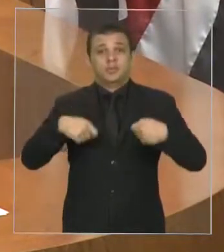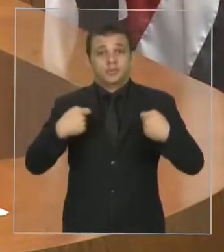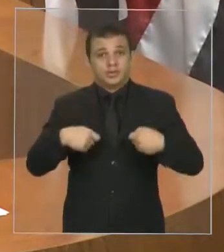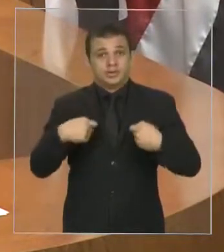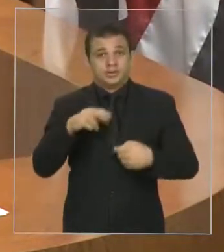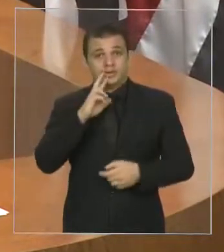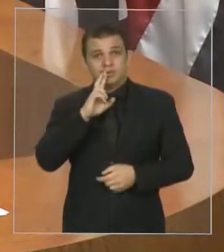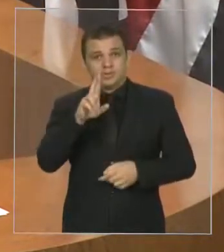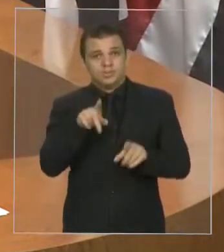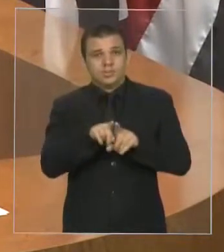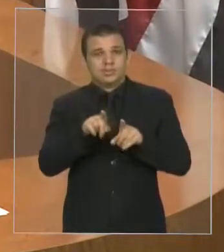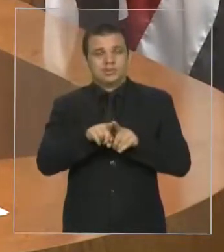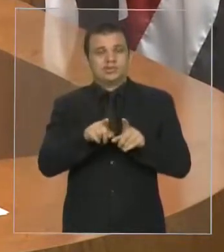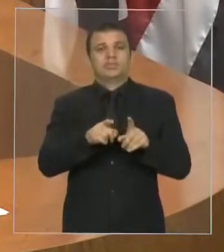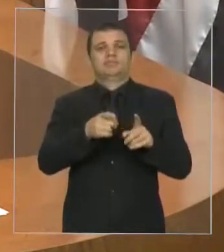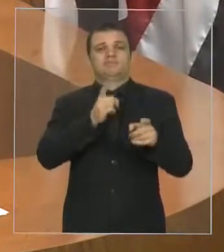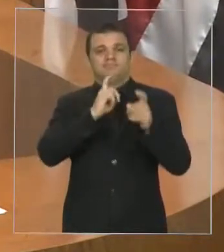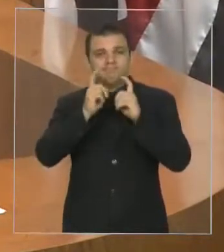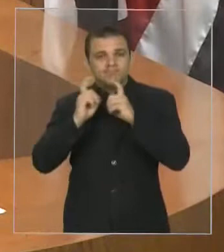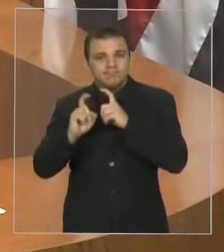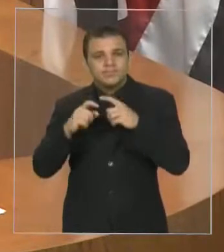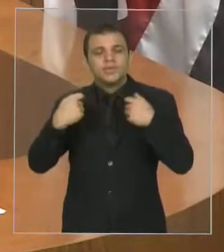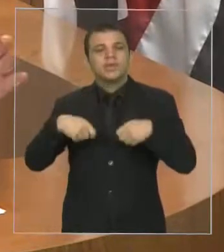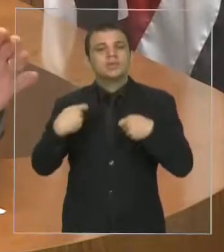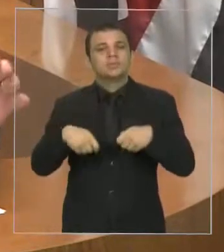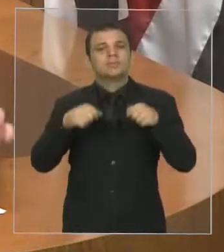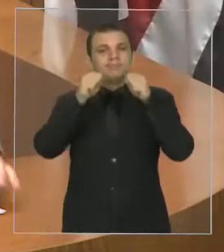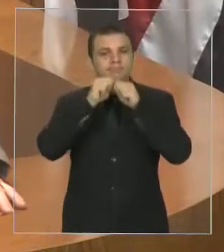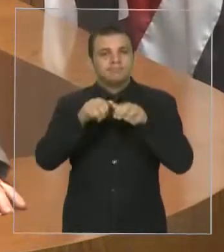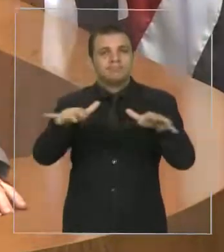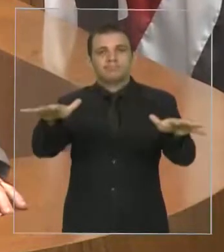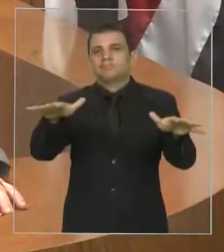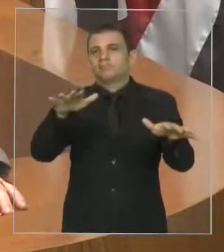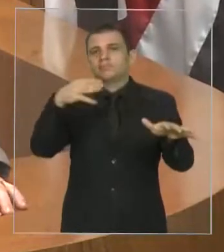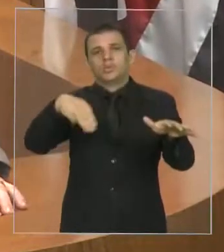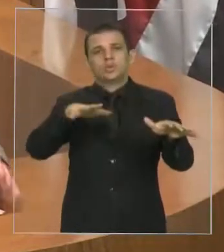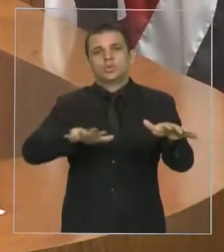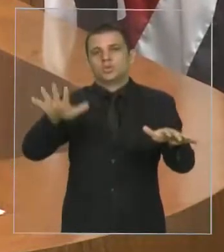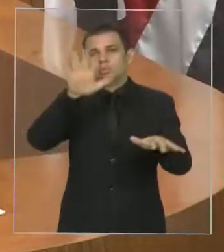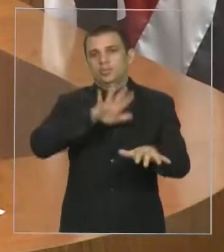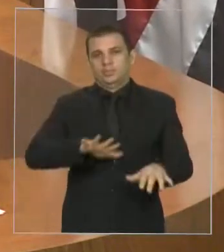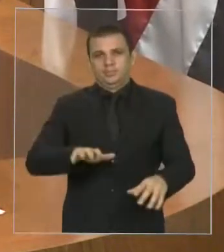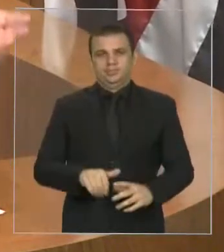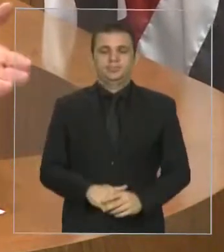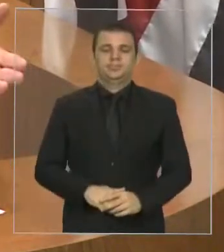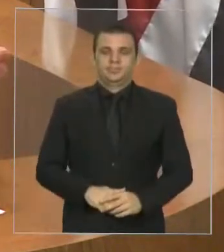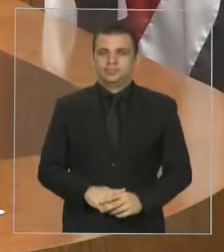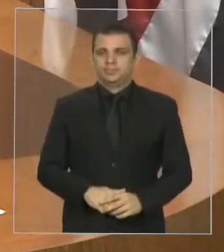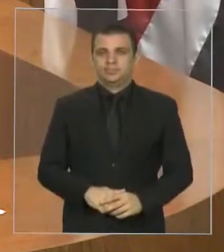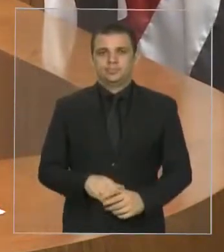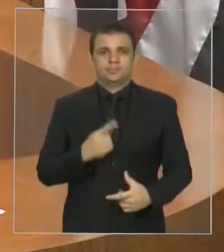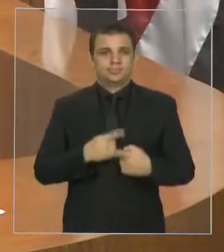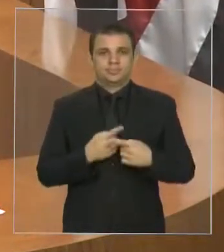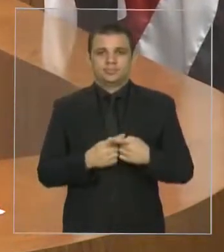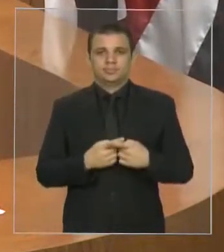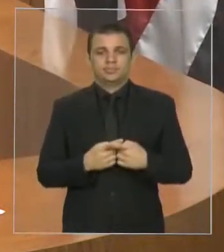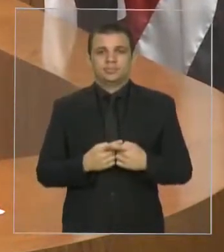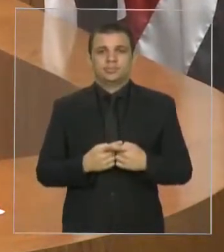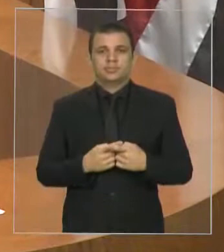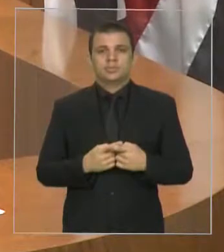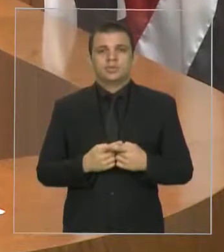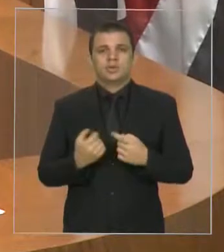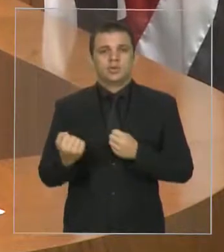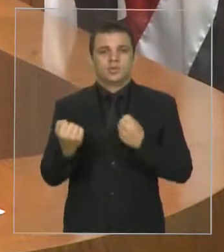resposta e esse debate chegue aos mais diversos cantos do Maranhão. Não terão o mesmo poder que a Rede